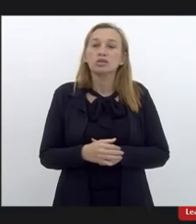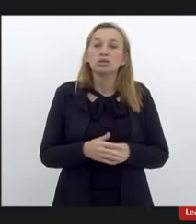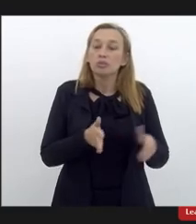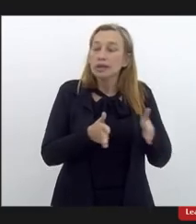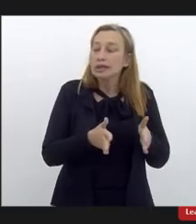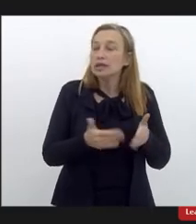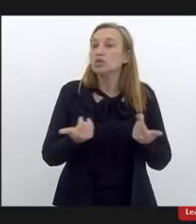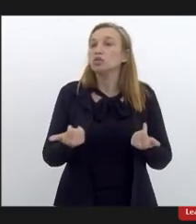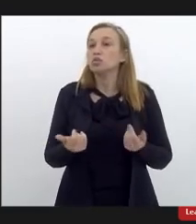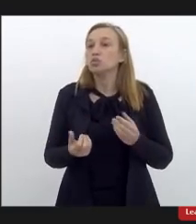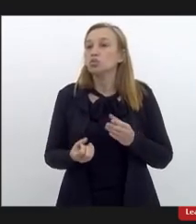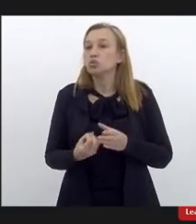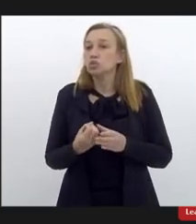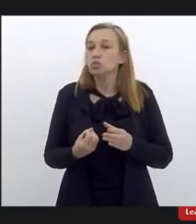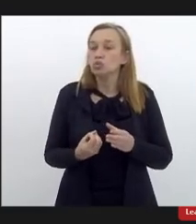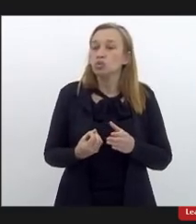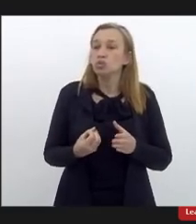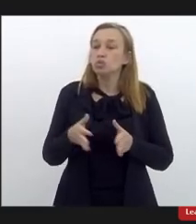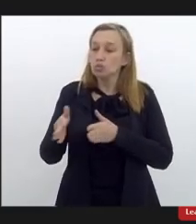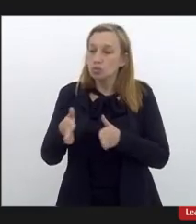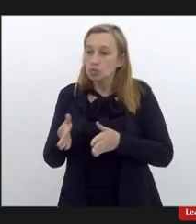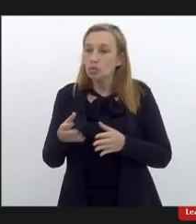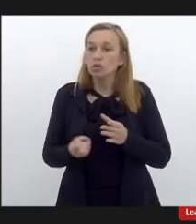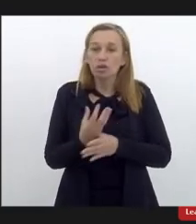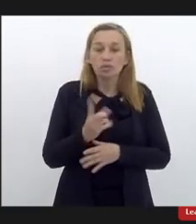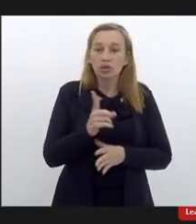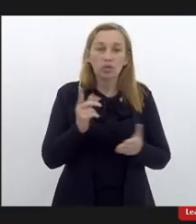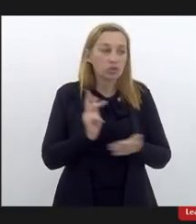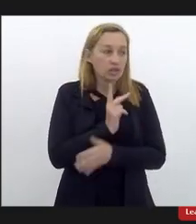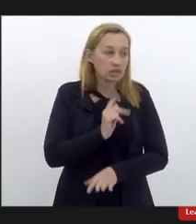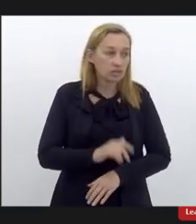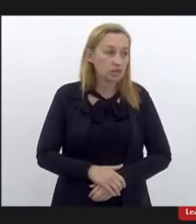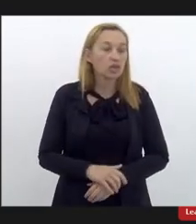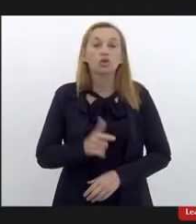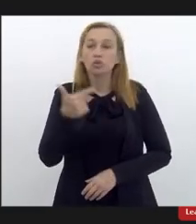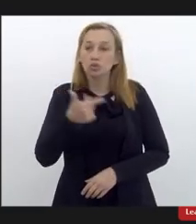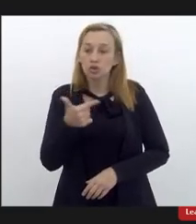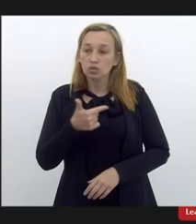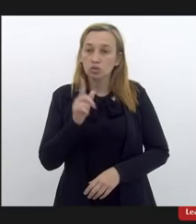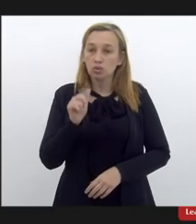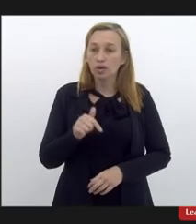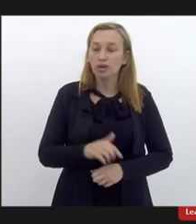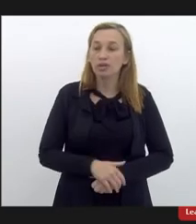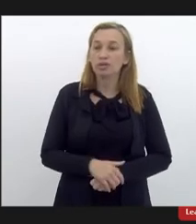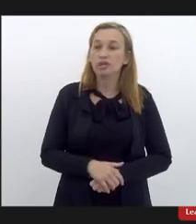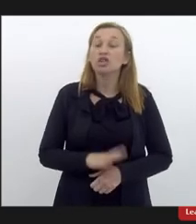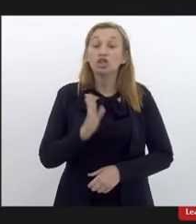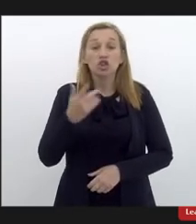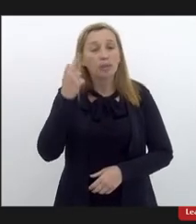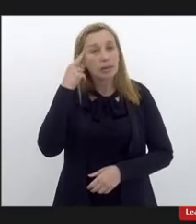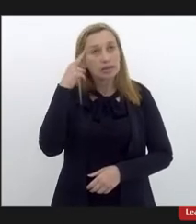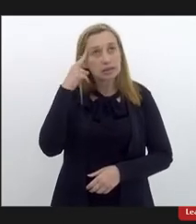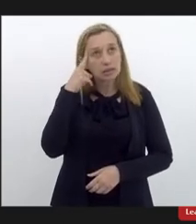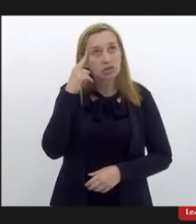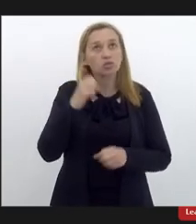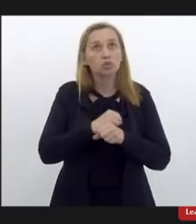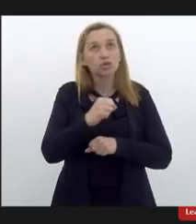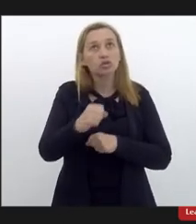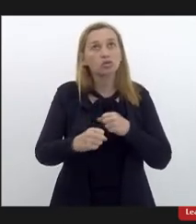etapas, períodos, para que isso não ocorra mais. O segundo ponto, já pensando aí no ano